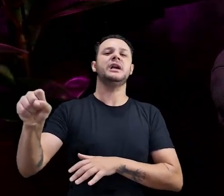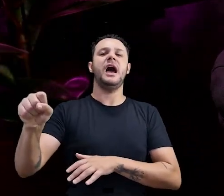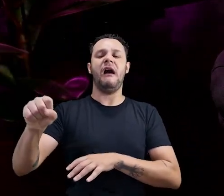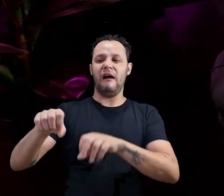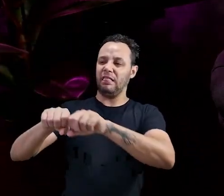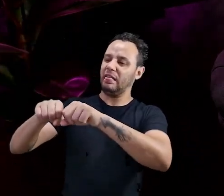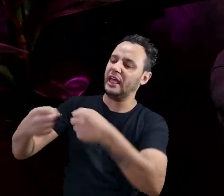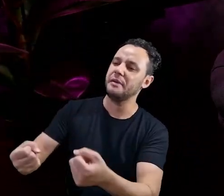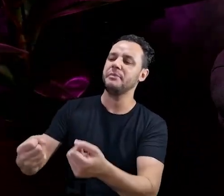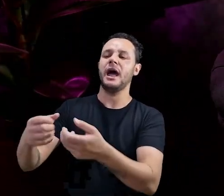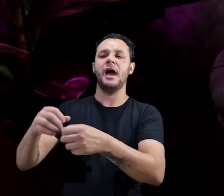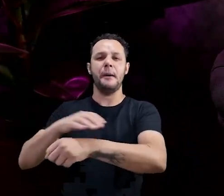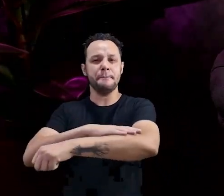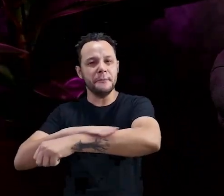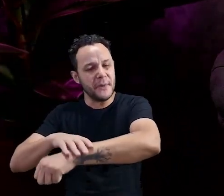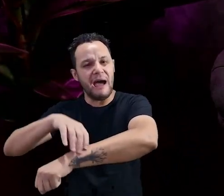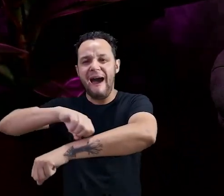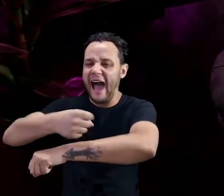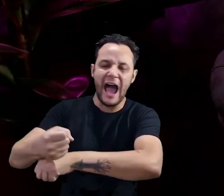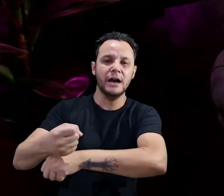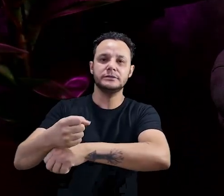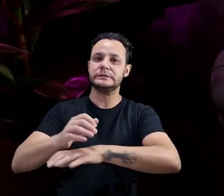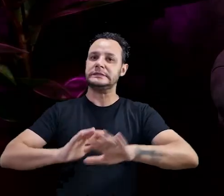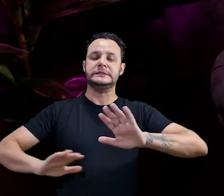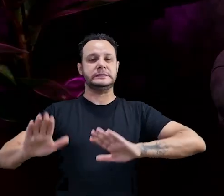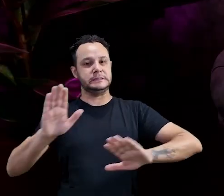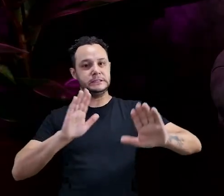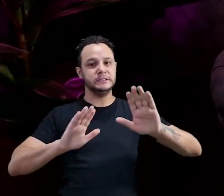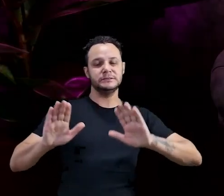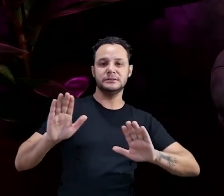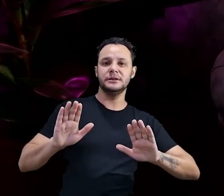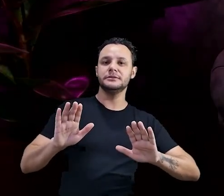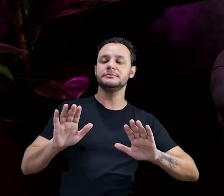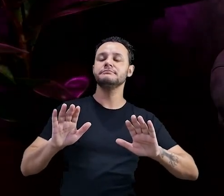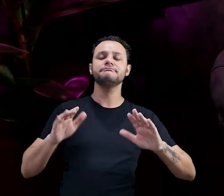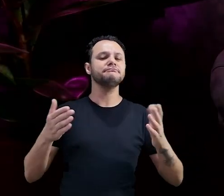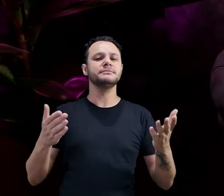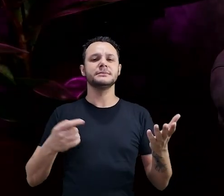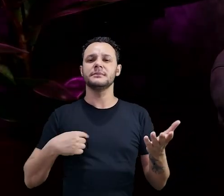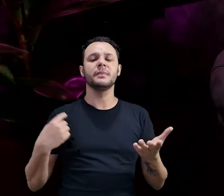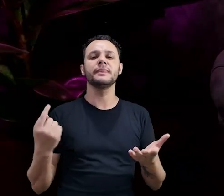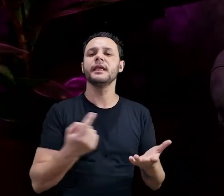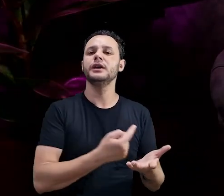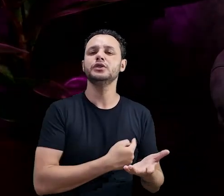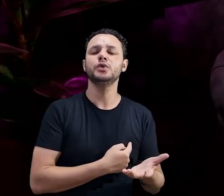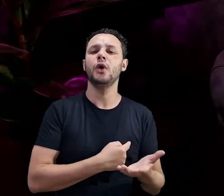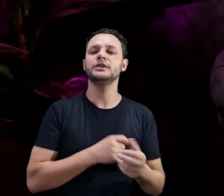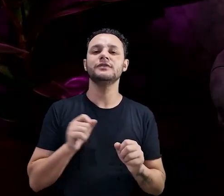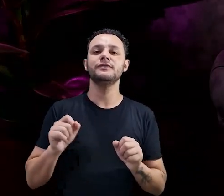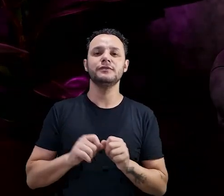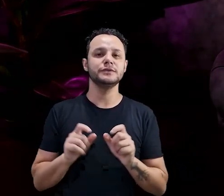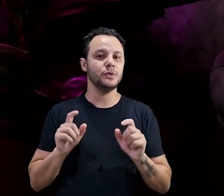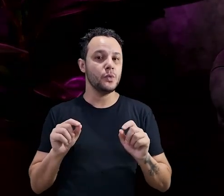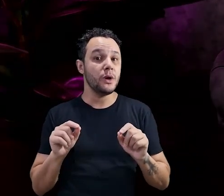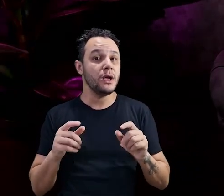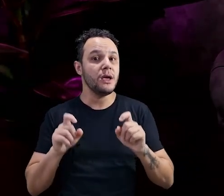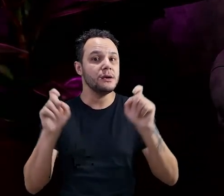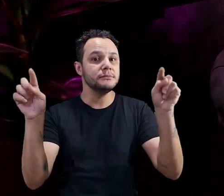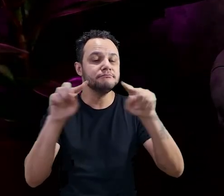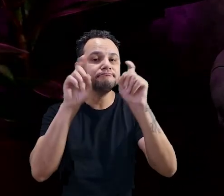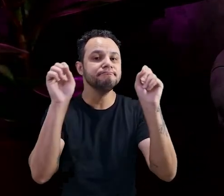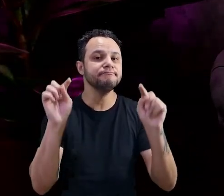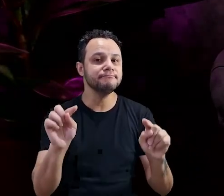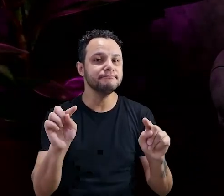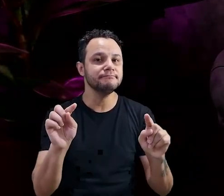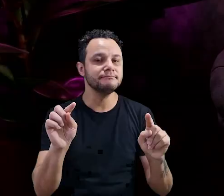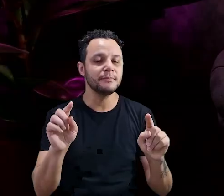da criança. É um desastre ambulante esperando acontecer, né? O que a gente poderia fazer?